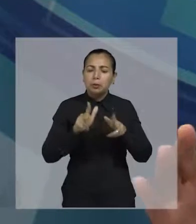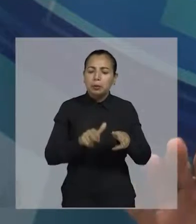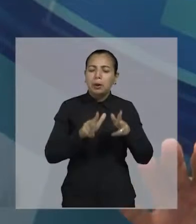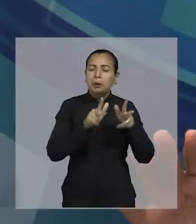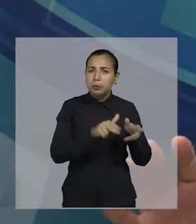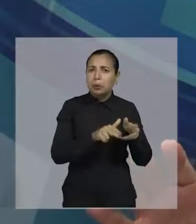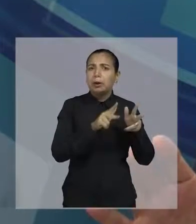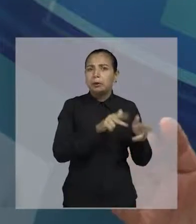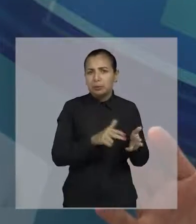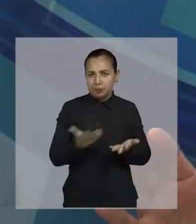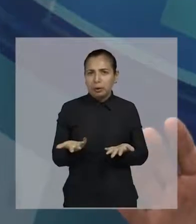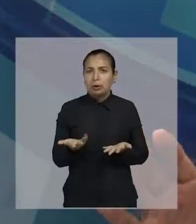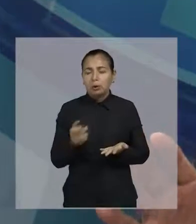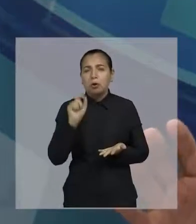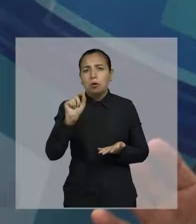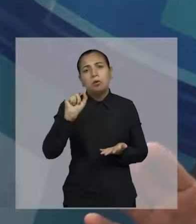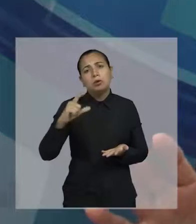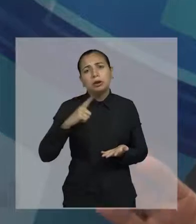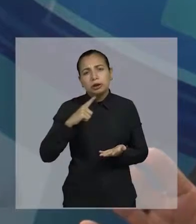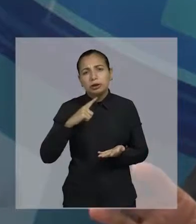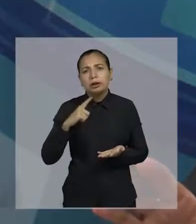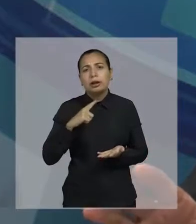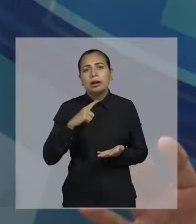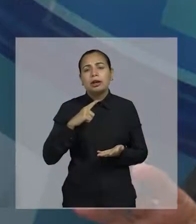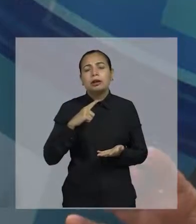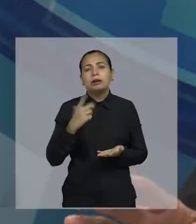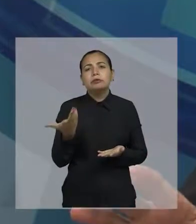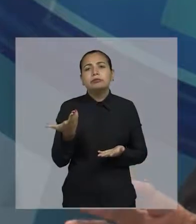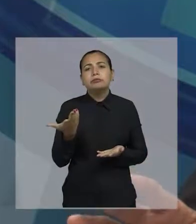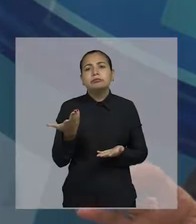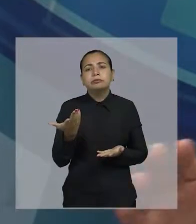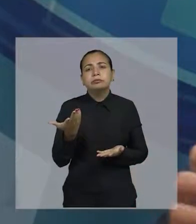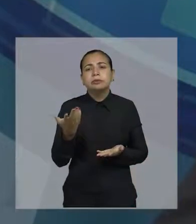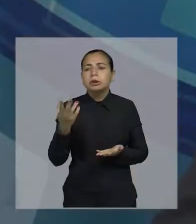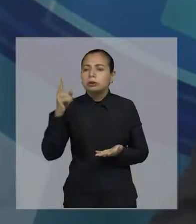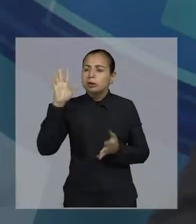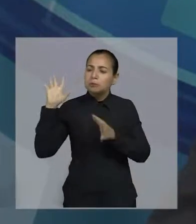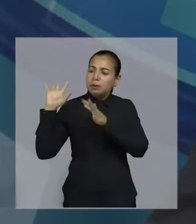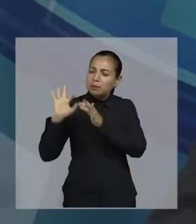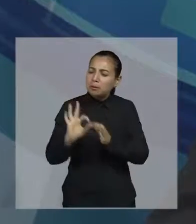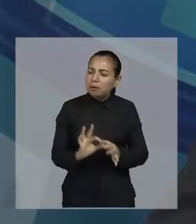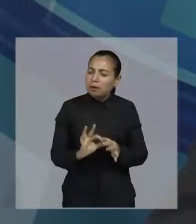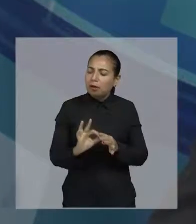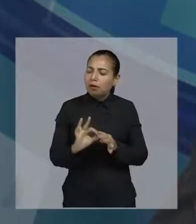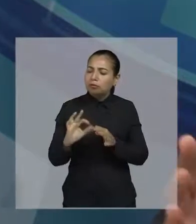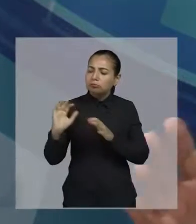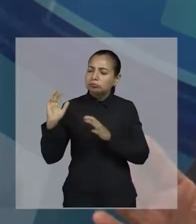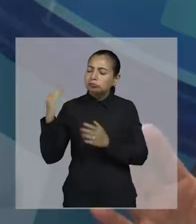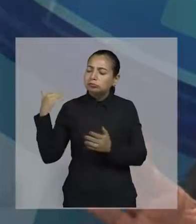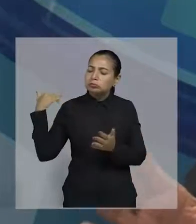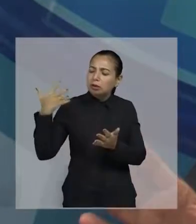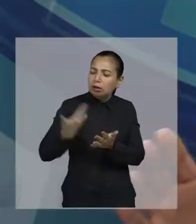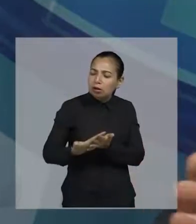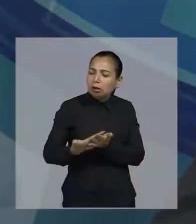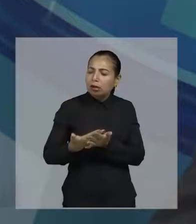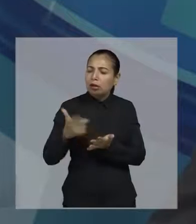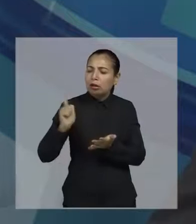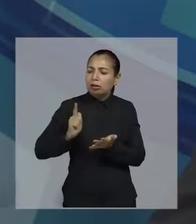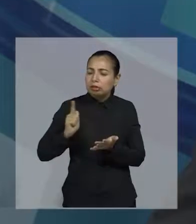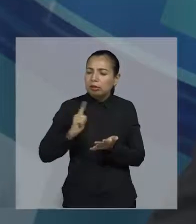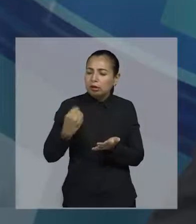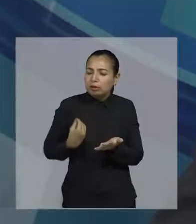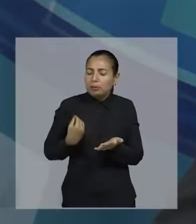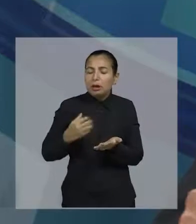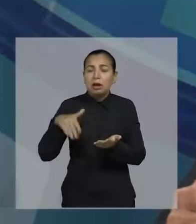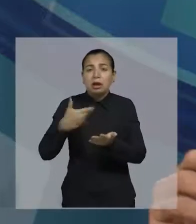quando os fatores que condicionaram os rumos da história continuam presentes. E será que os fatores continuam